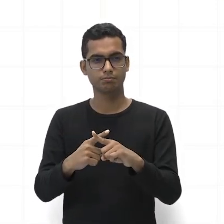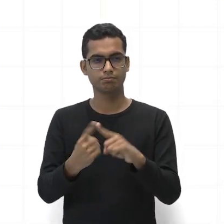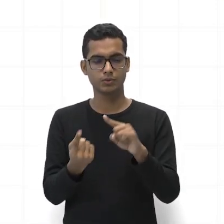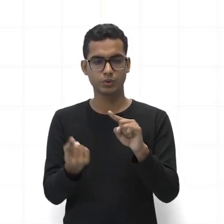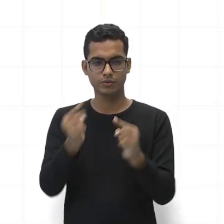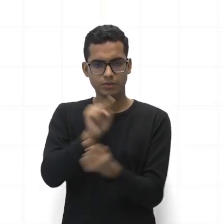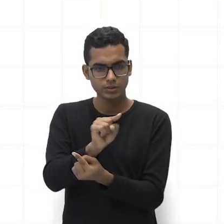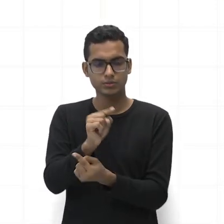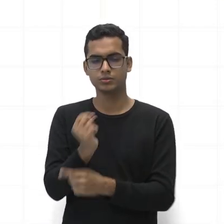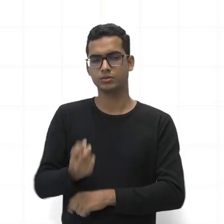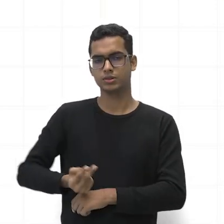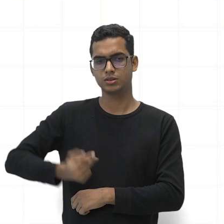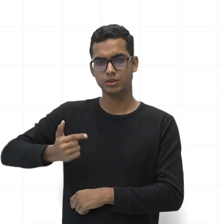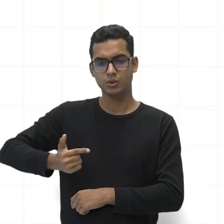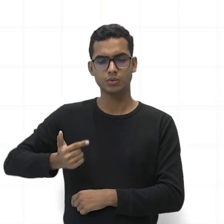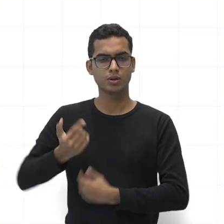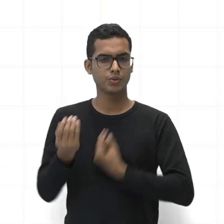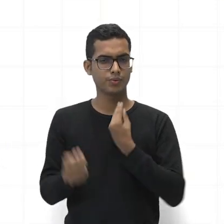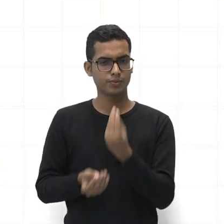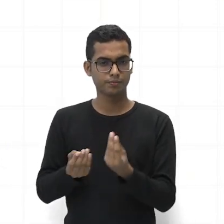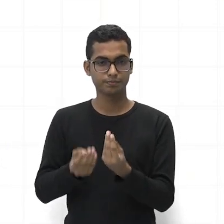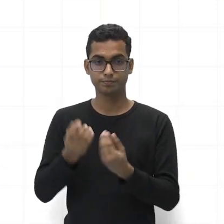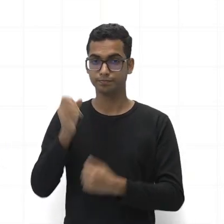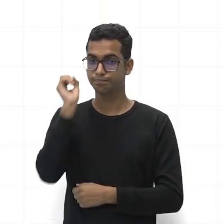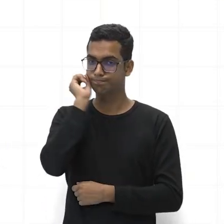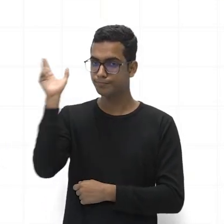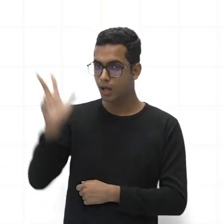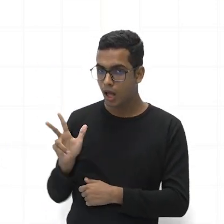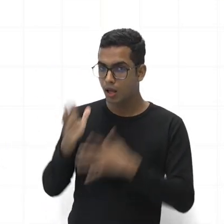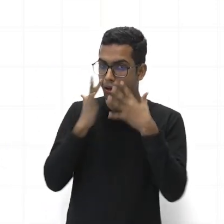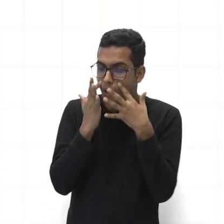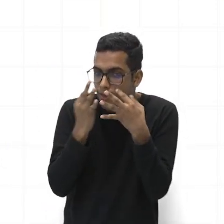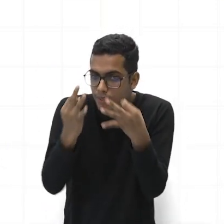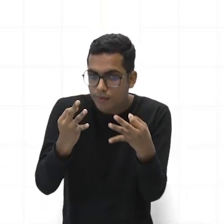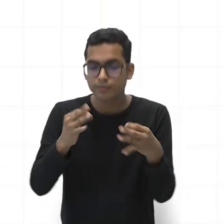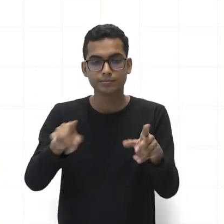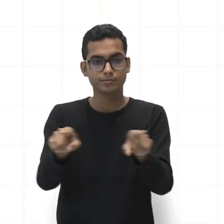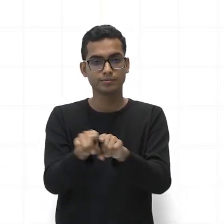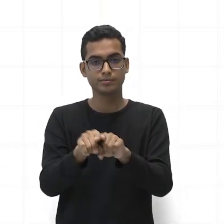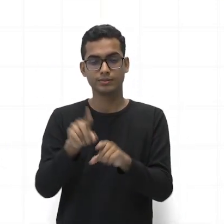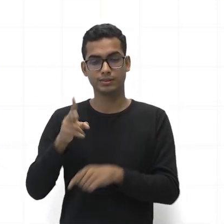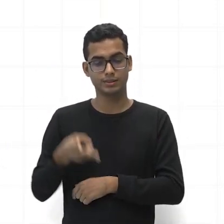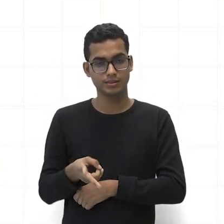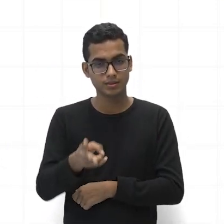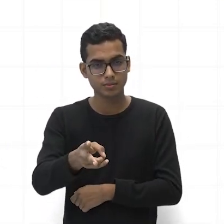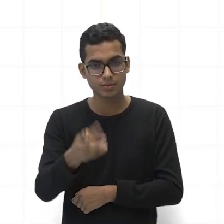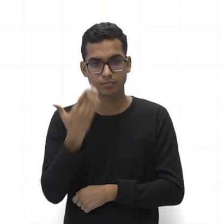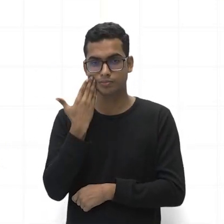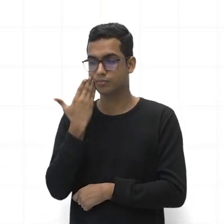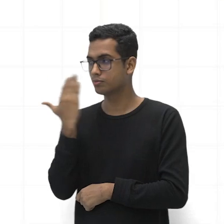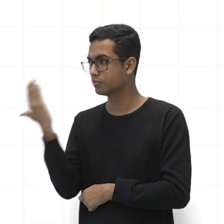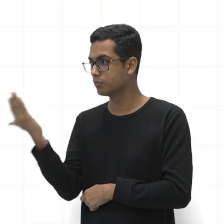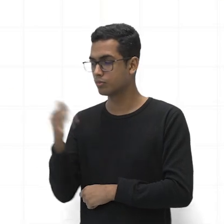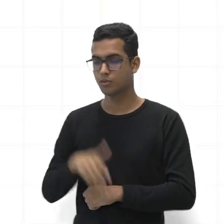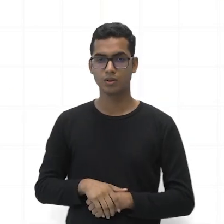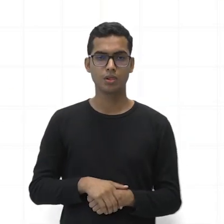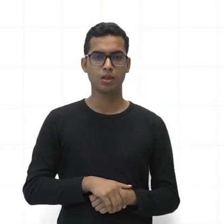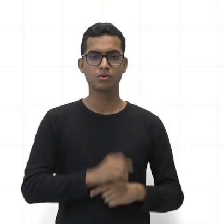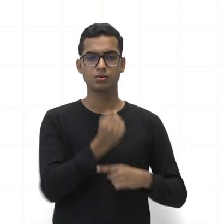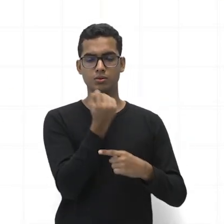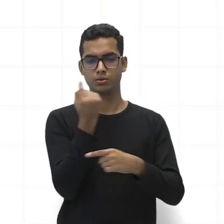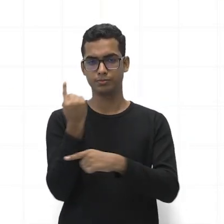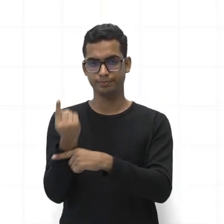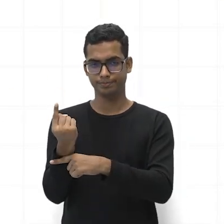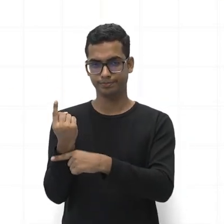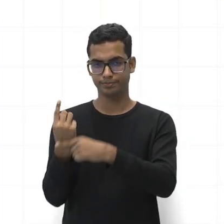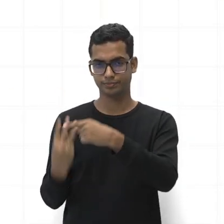2. Alunos, fica esperto, porque quando tem só o número 2 aqui, ó, tu tem que lembrar que todo número ele tem